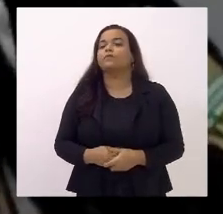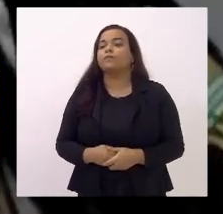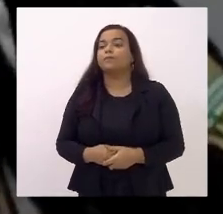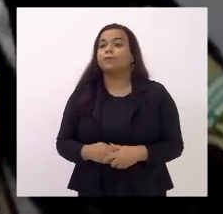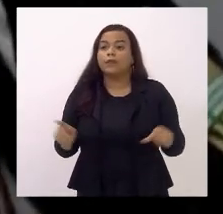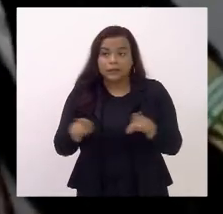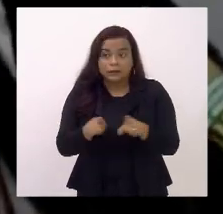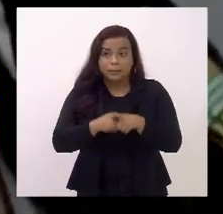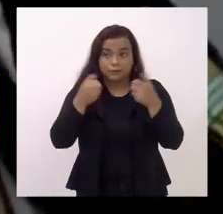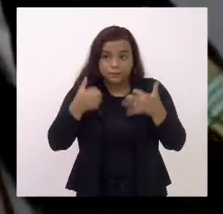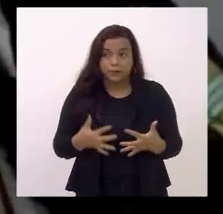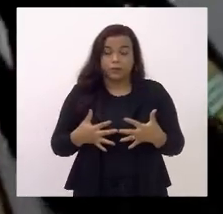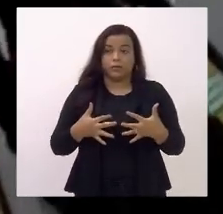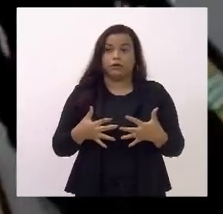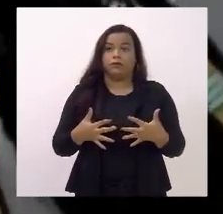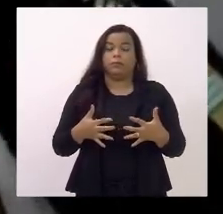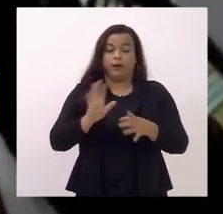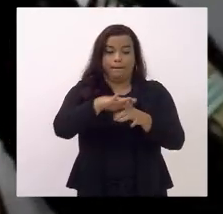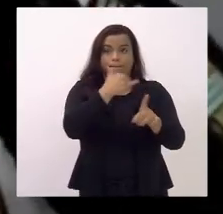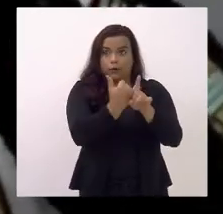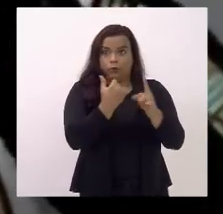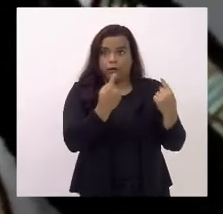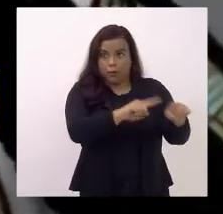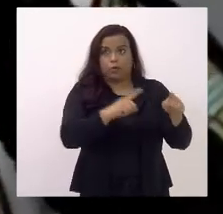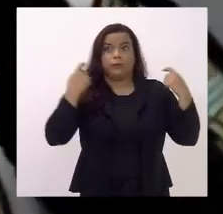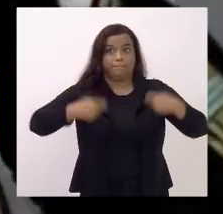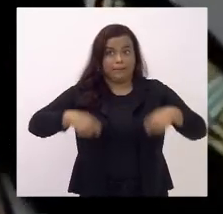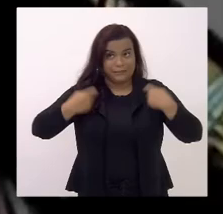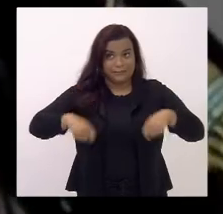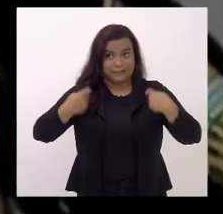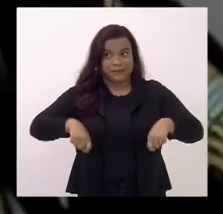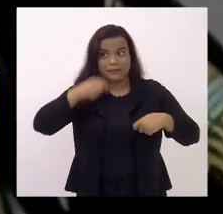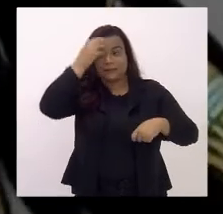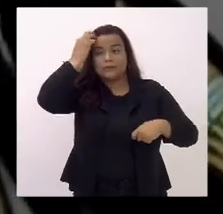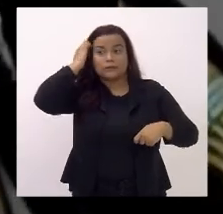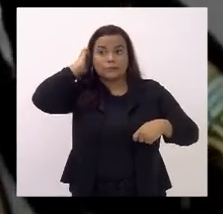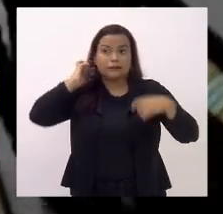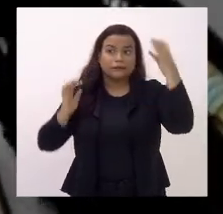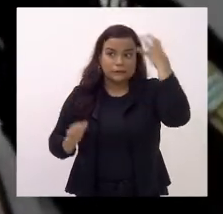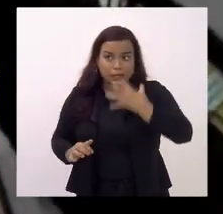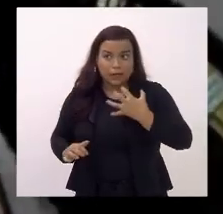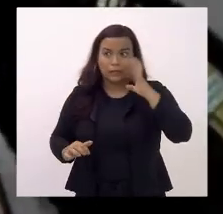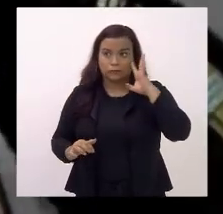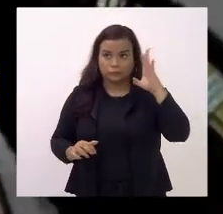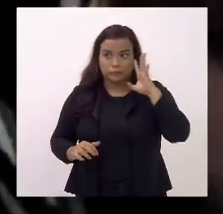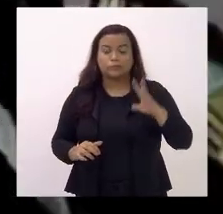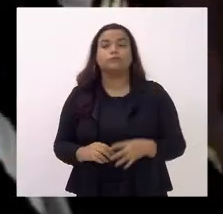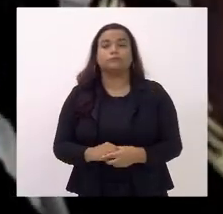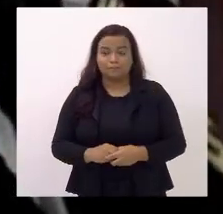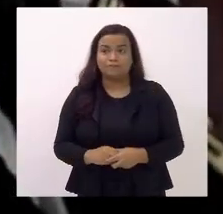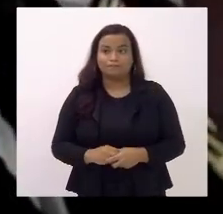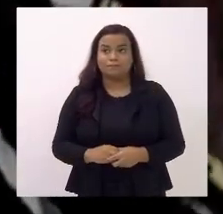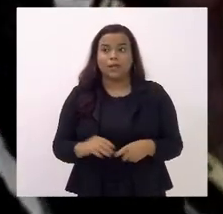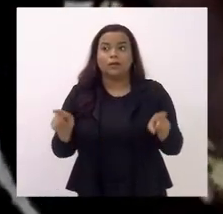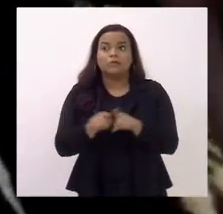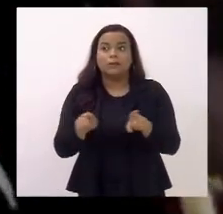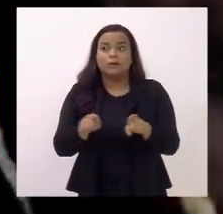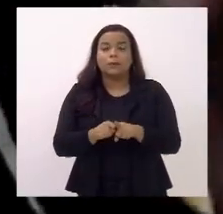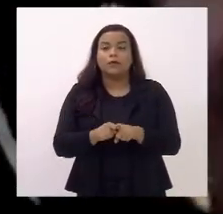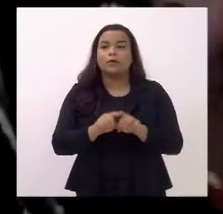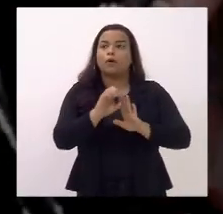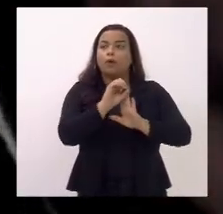Vale dizer que para combater o bullying é preciso que isso seja levado muito a sério e mais ainda que